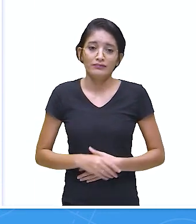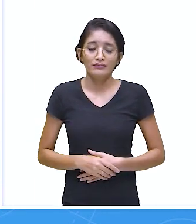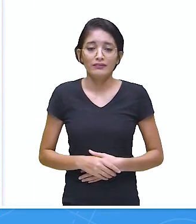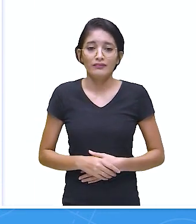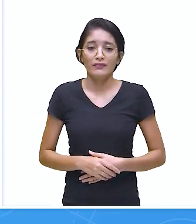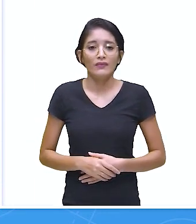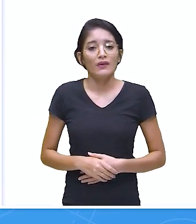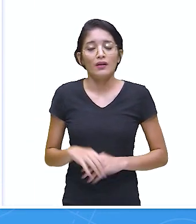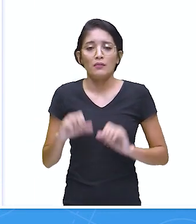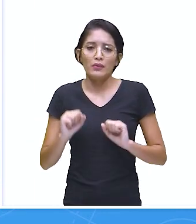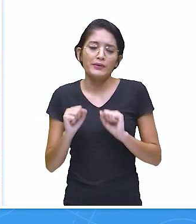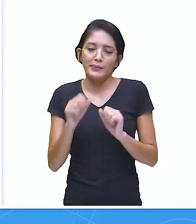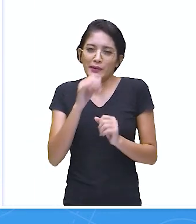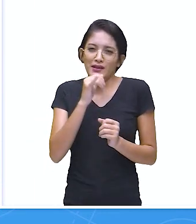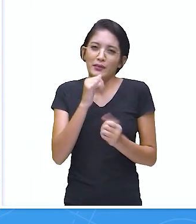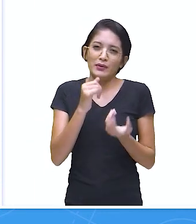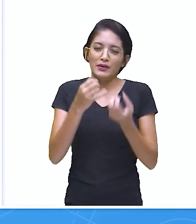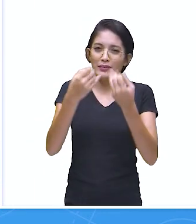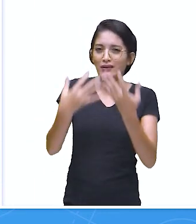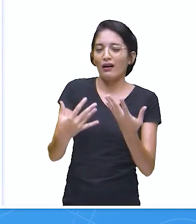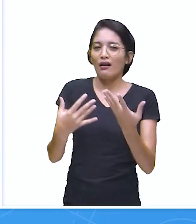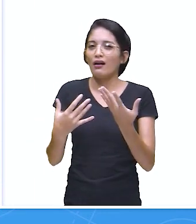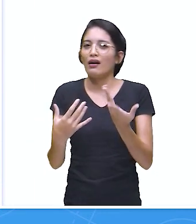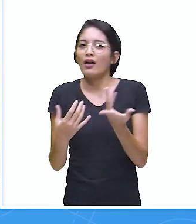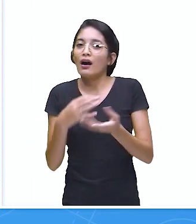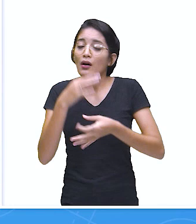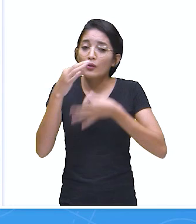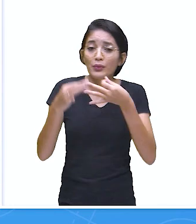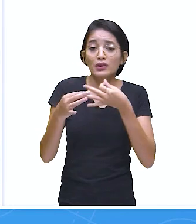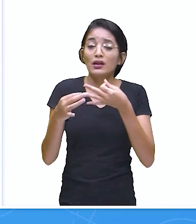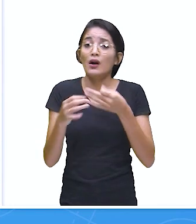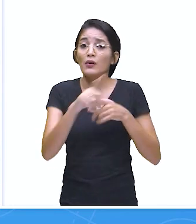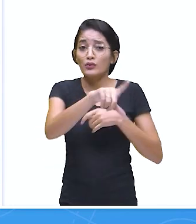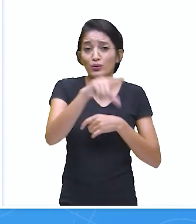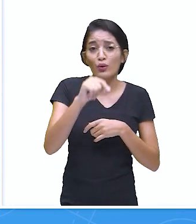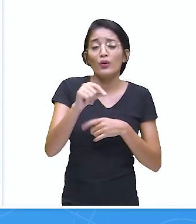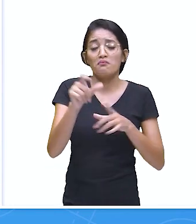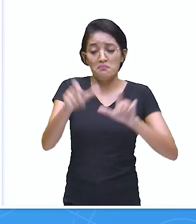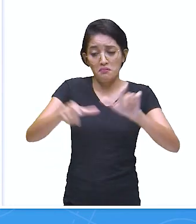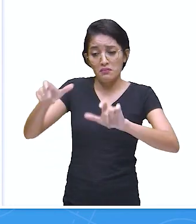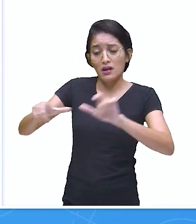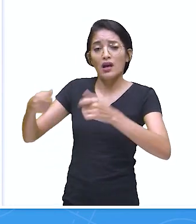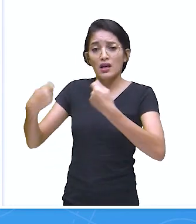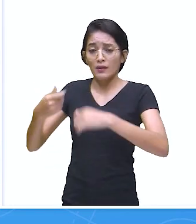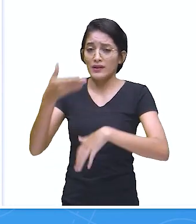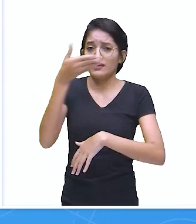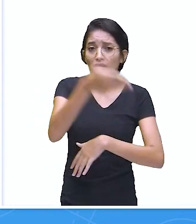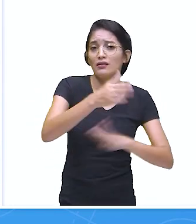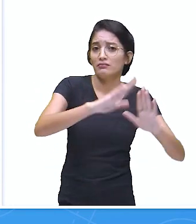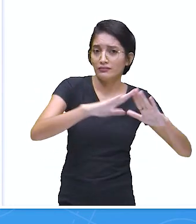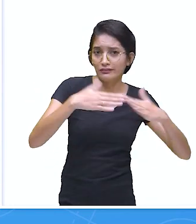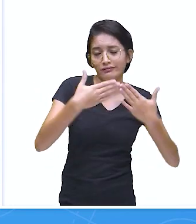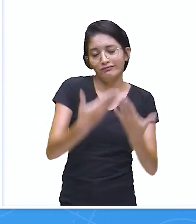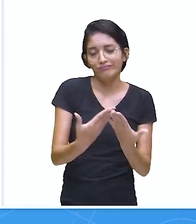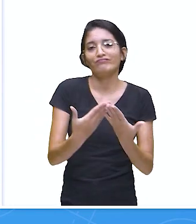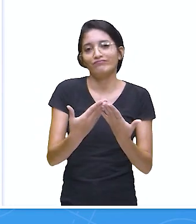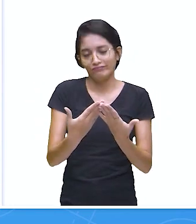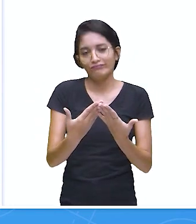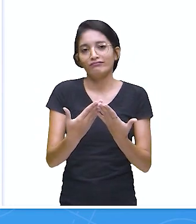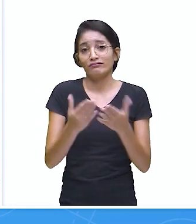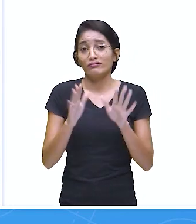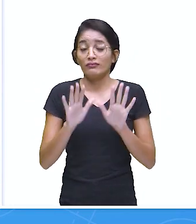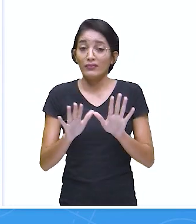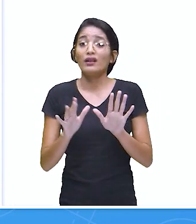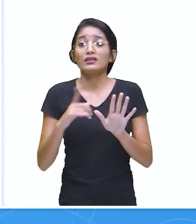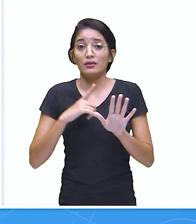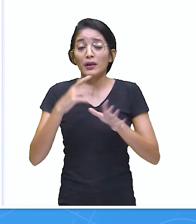né? Aí você pode indicar, é uma crítica sobre a escolha das pessoas que têm que frequentar a escola e tudo mais, né? Mas